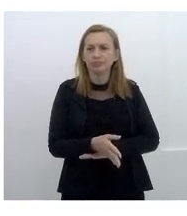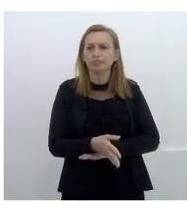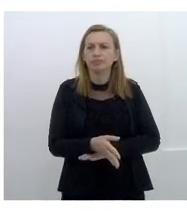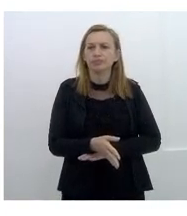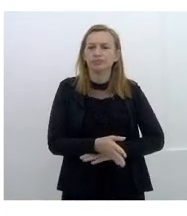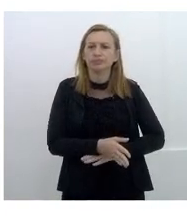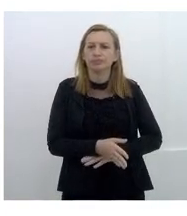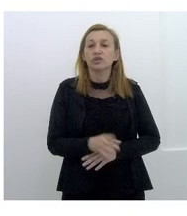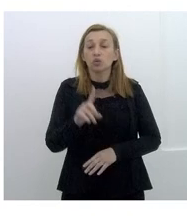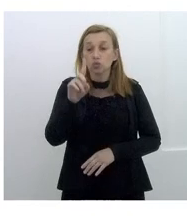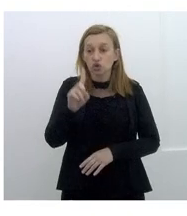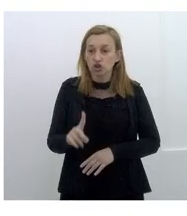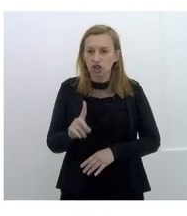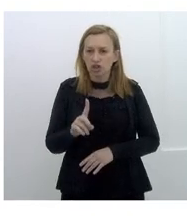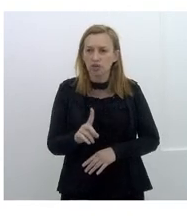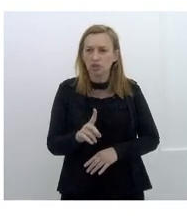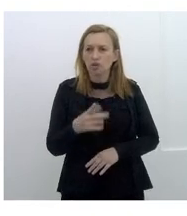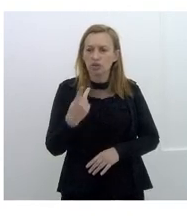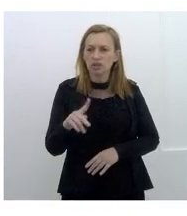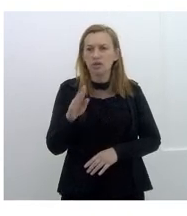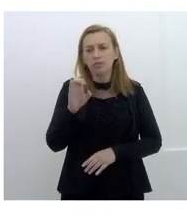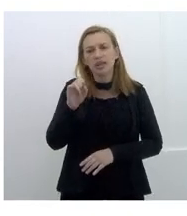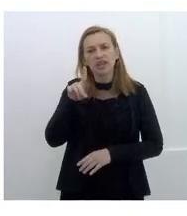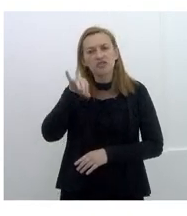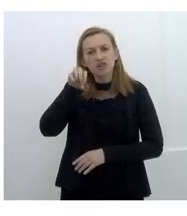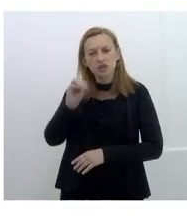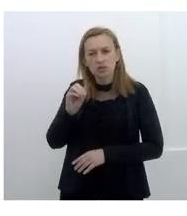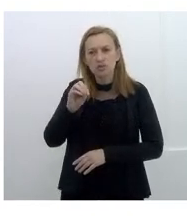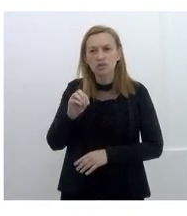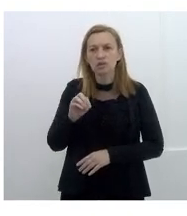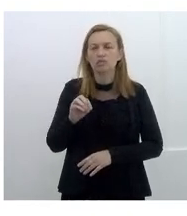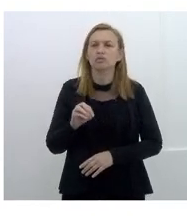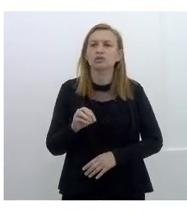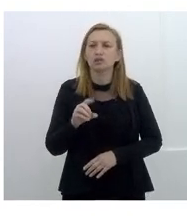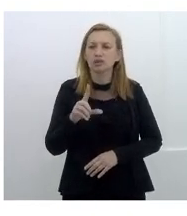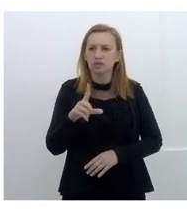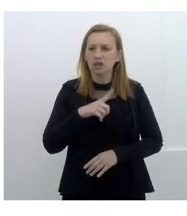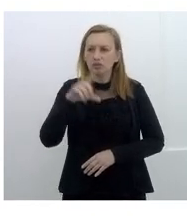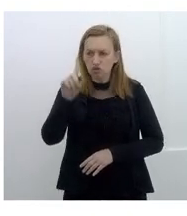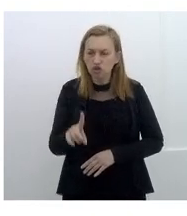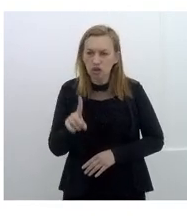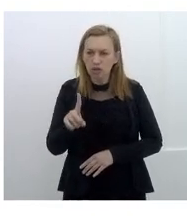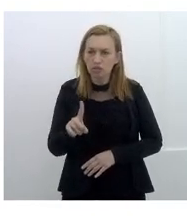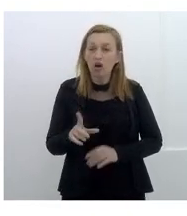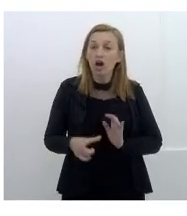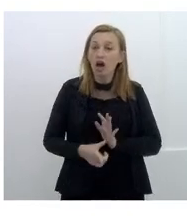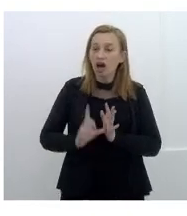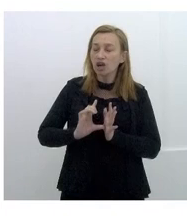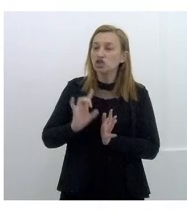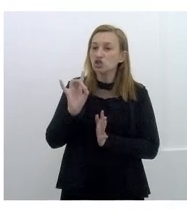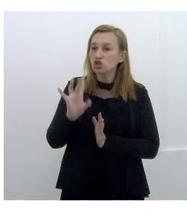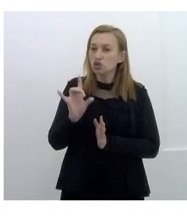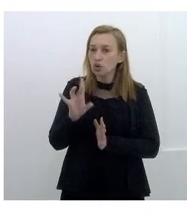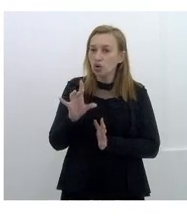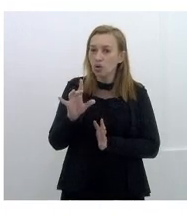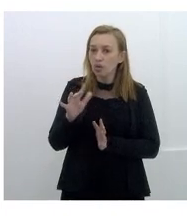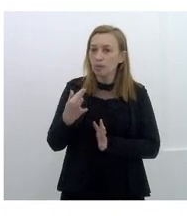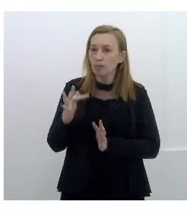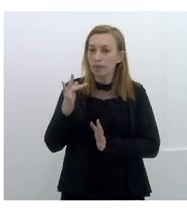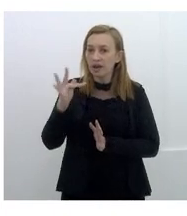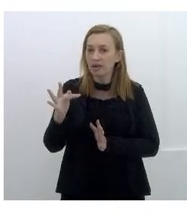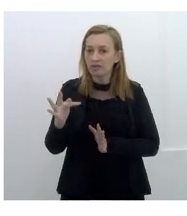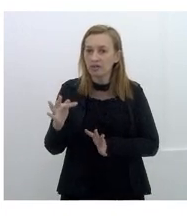o direito ao benefício você adquire o direito adquirido tá antes você só tem expectativa